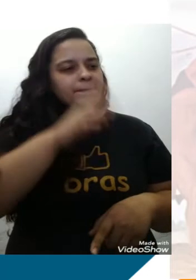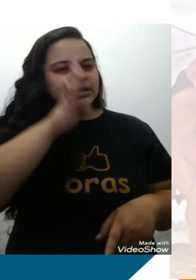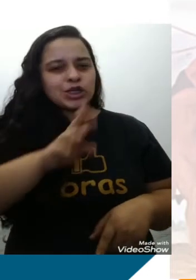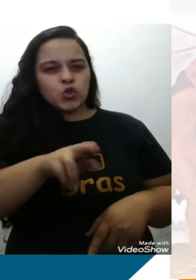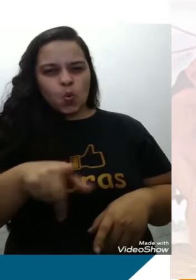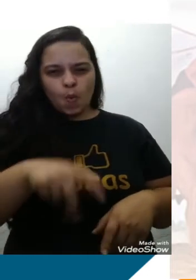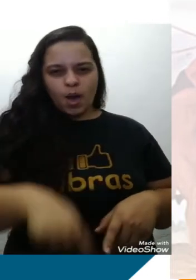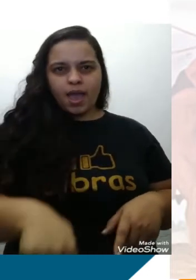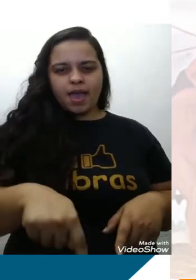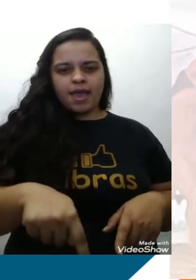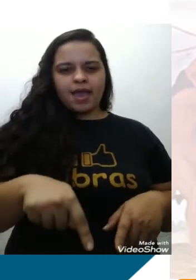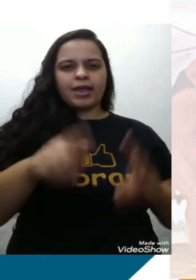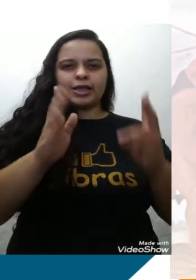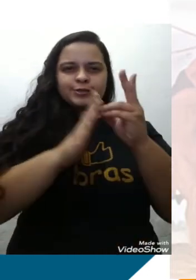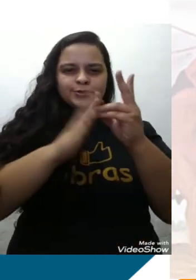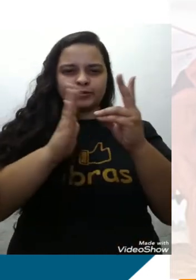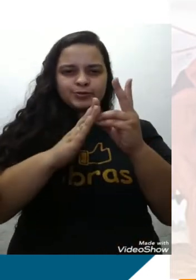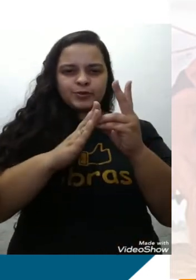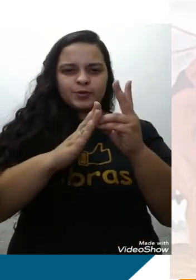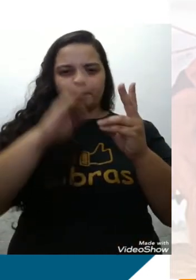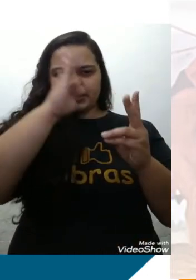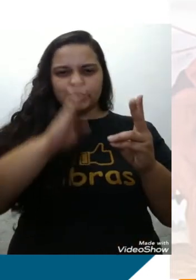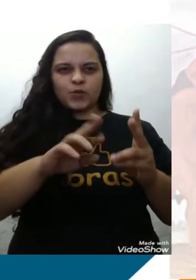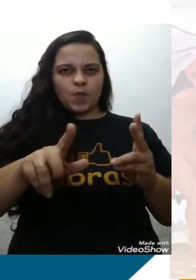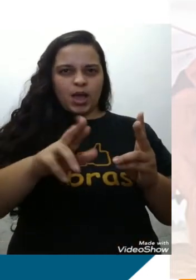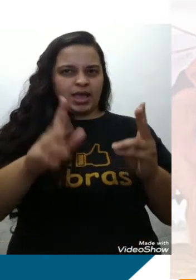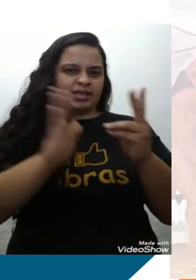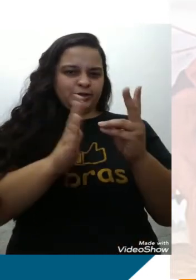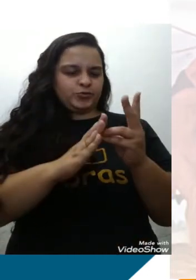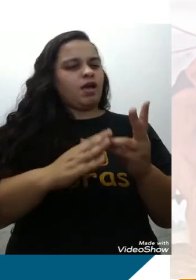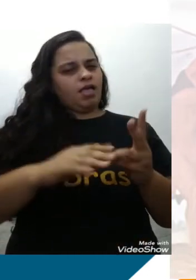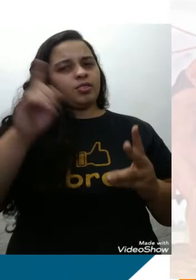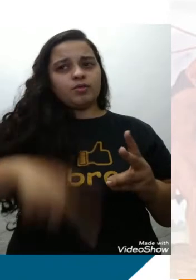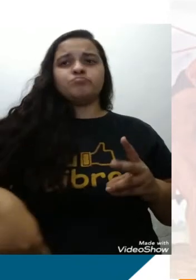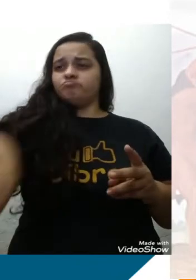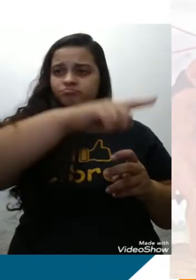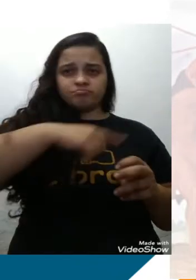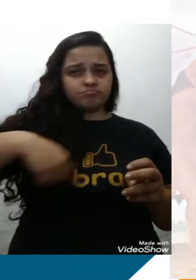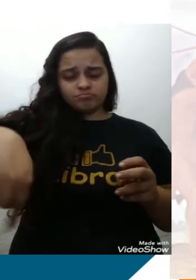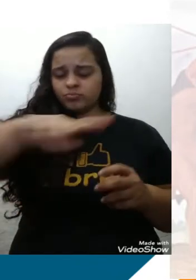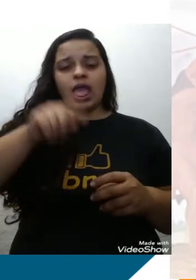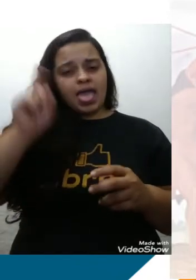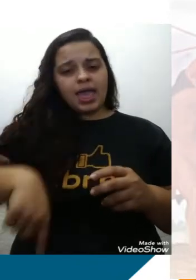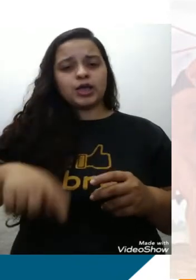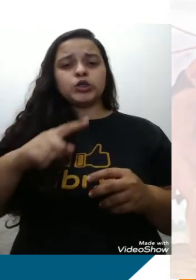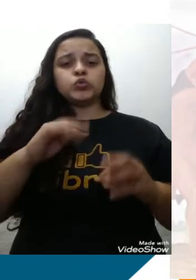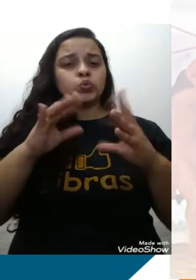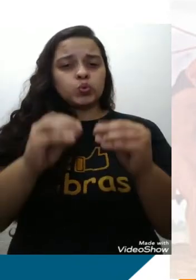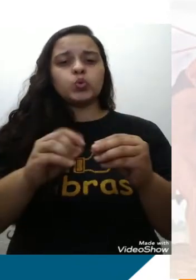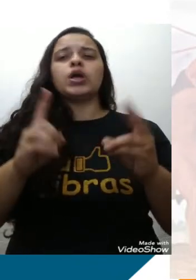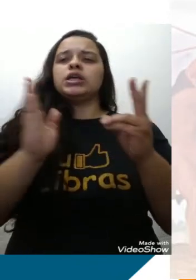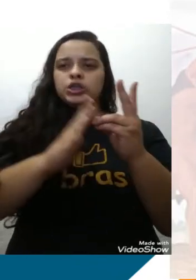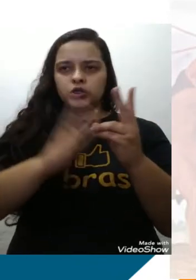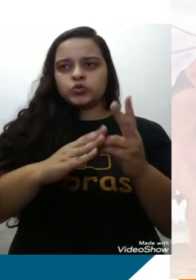nossa ancestralidade, que o indígena é algo apartado do que é o brasileiro, né? Então isso acontece também muitas vezes, são os preconceitos